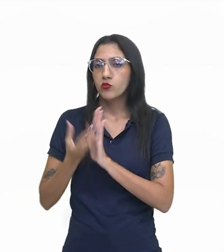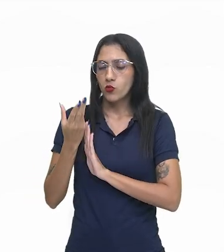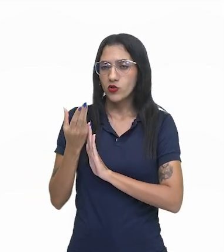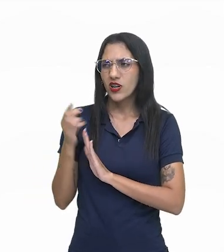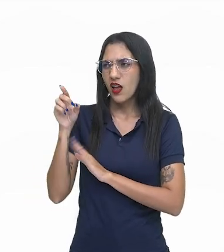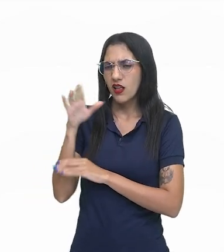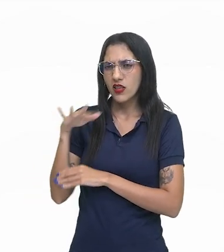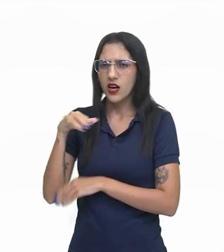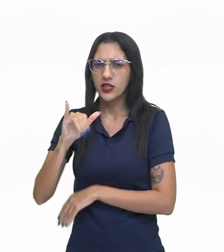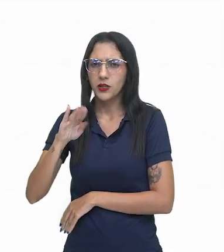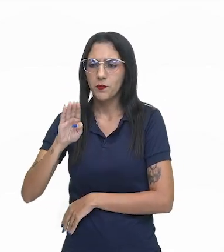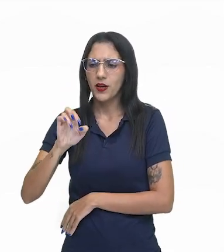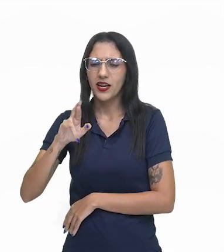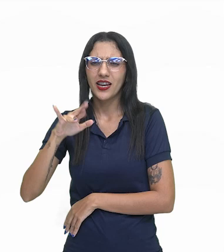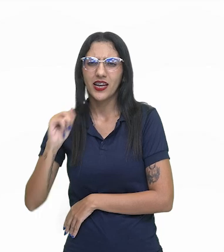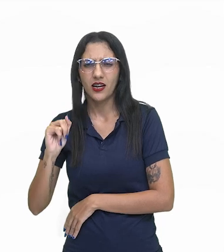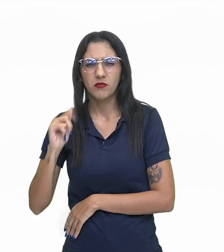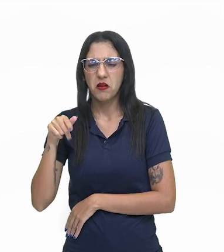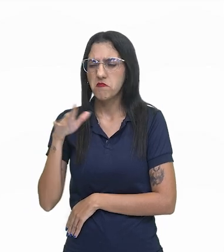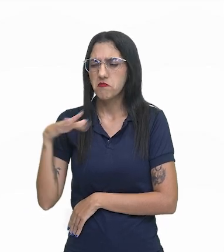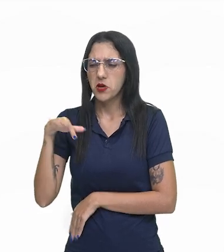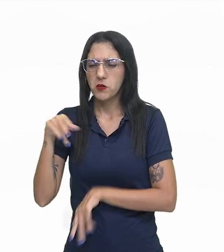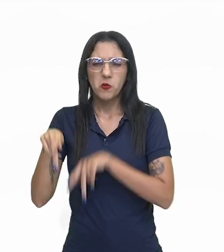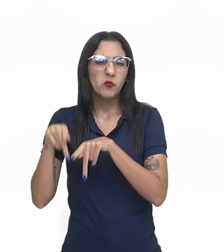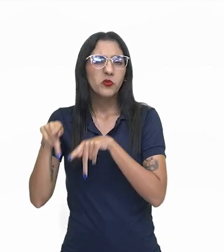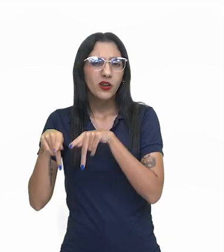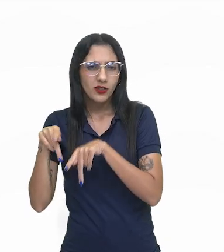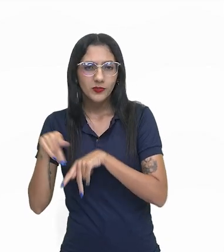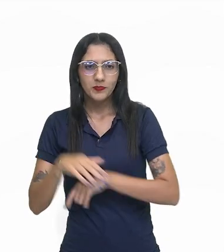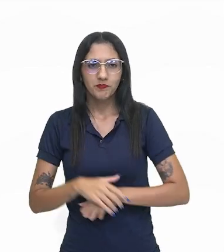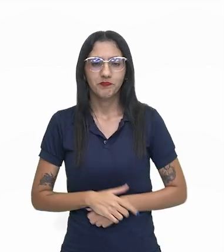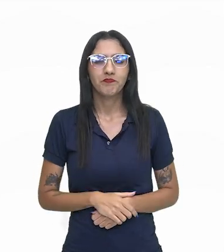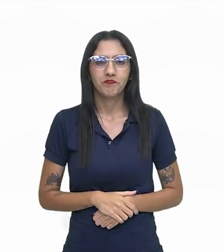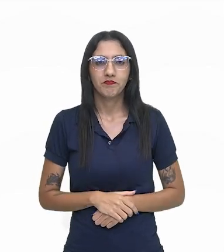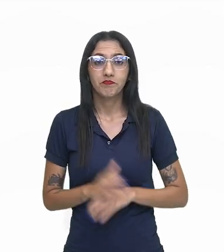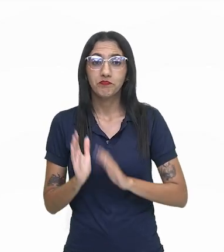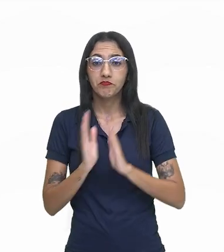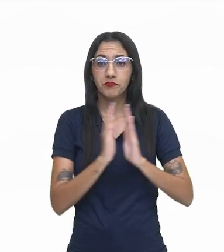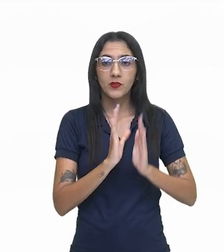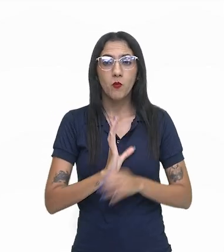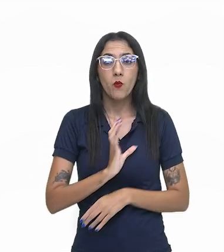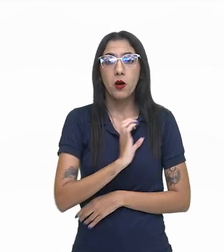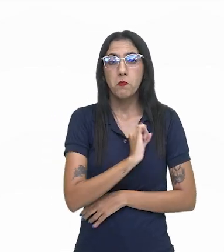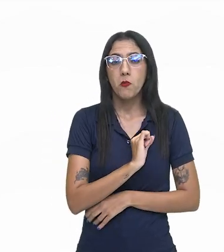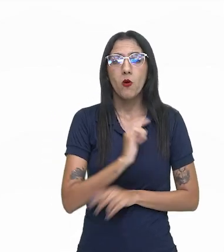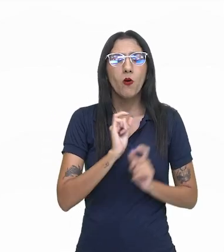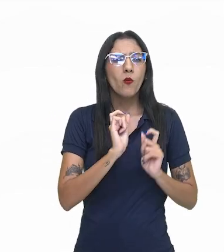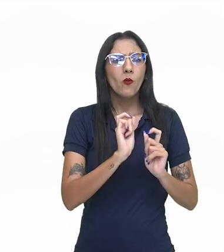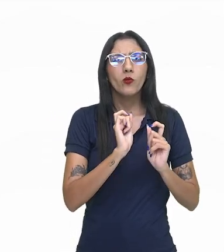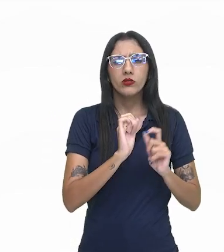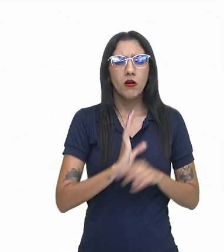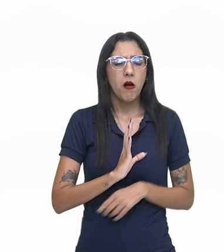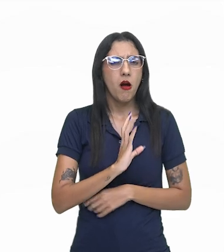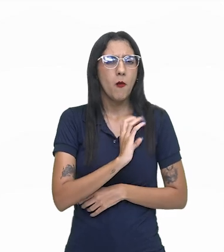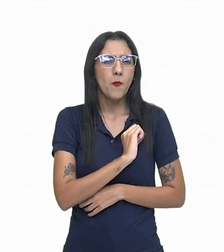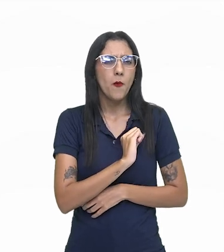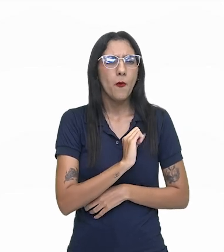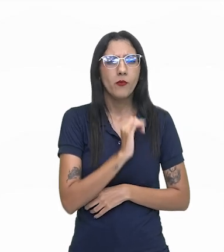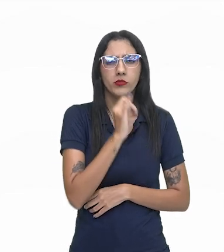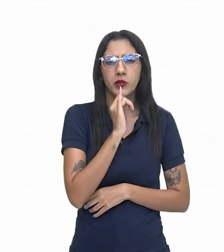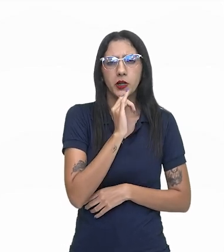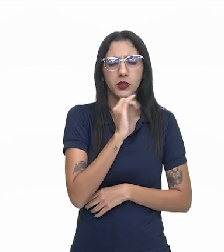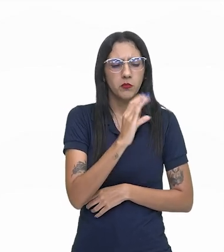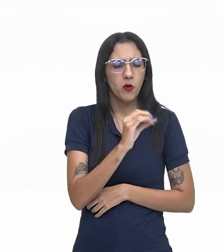tem caráter popular. Na cantiga de amor, a temática do amor